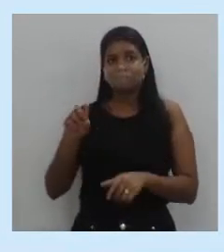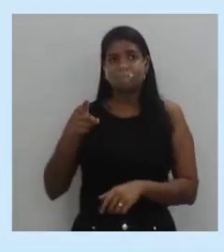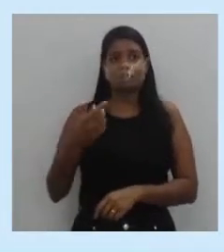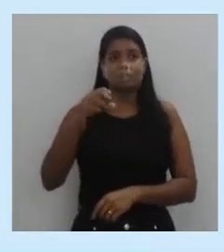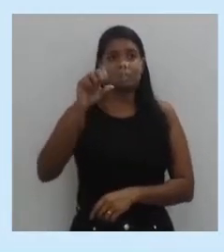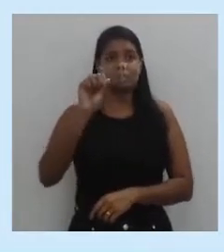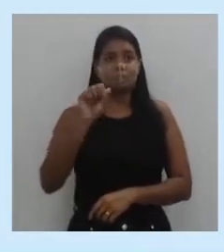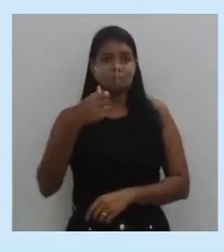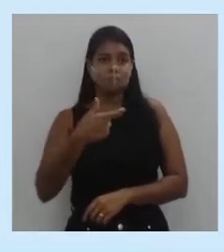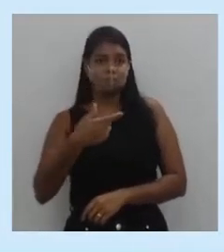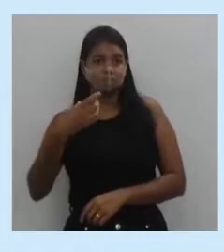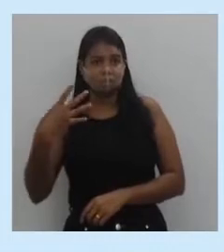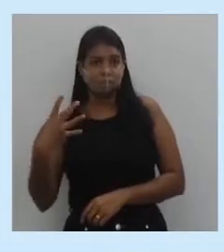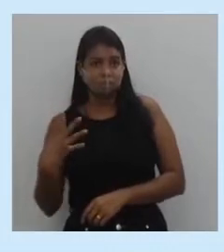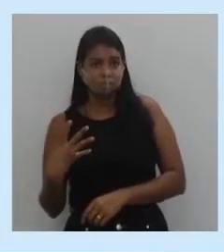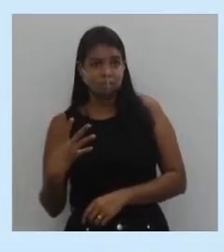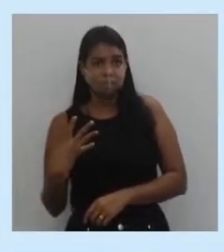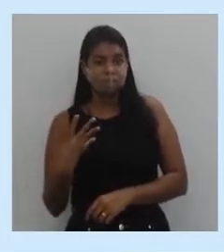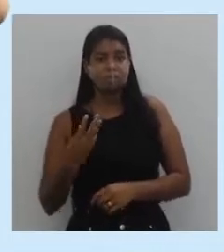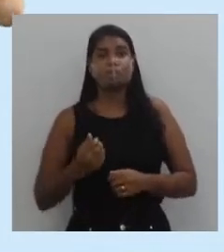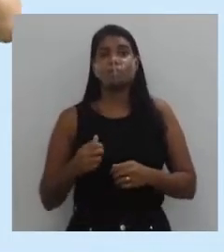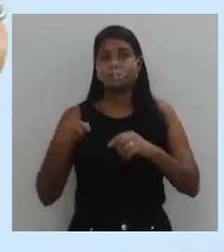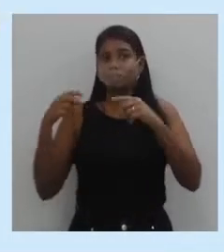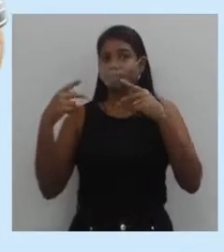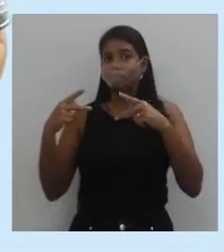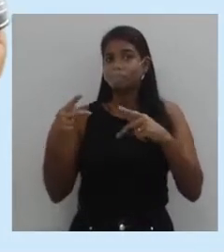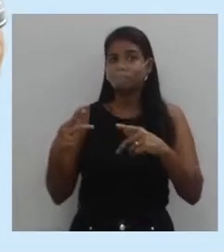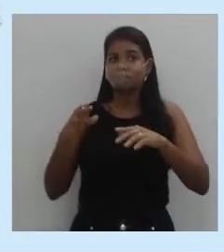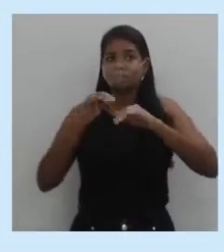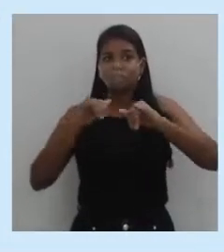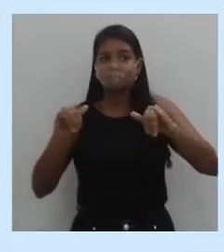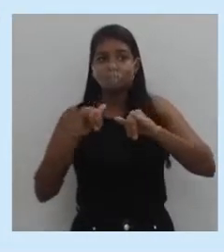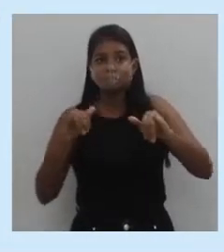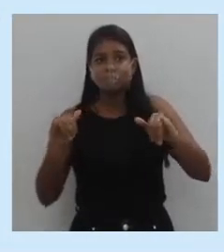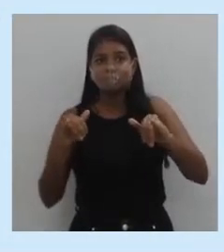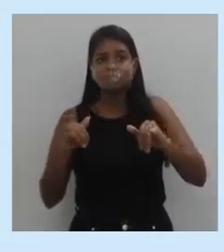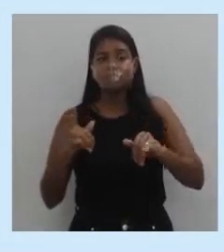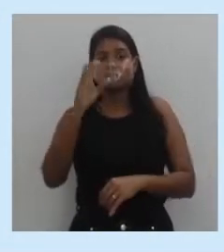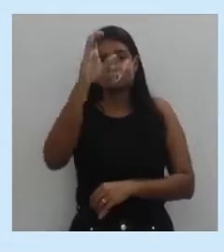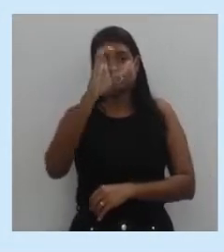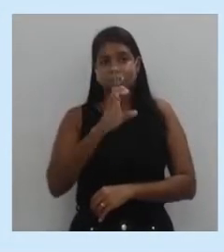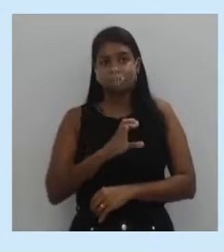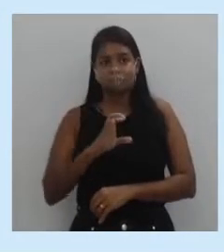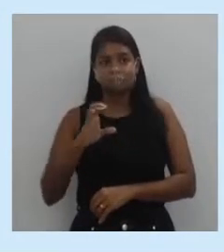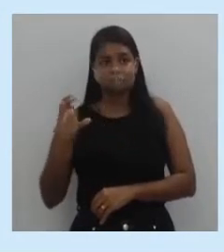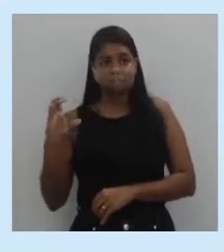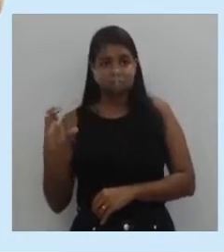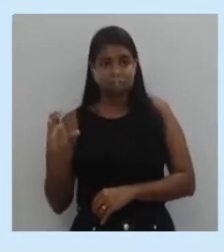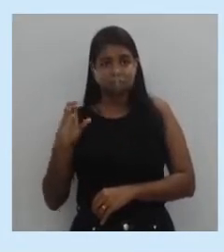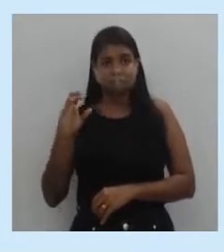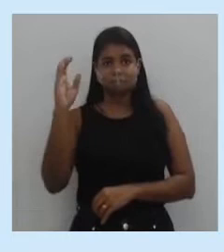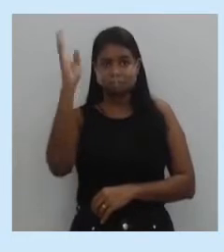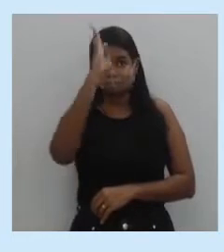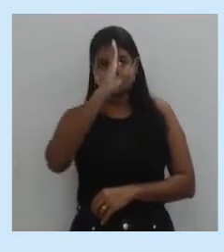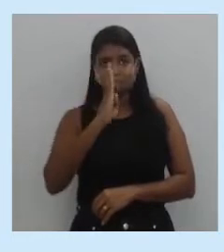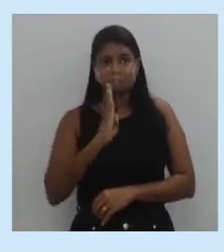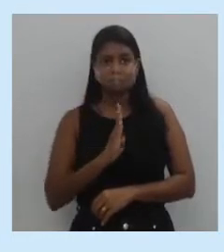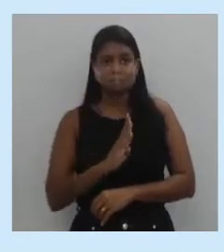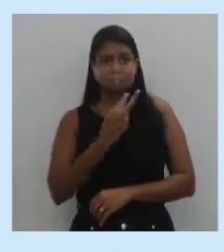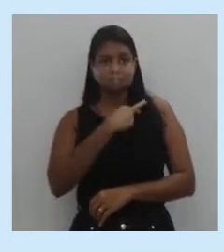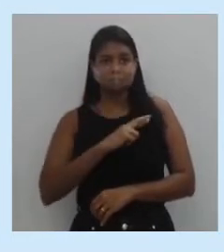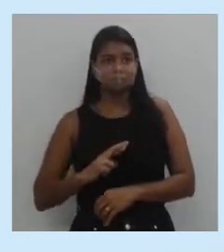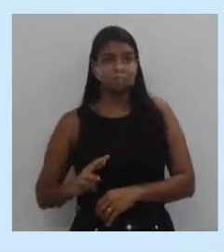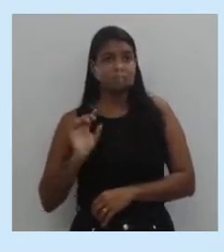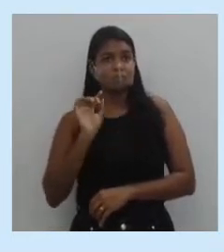de 1824, ela pregava justamente o quê? O catolicismo, colocava o Brasil como